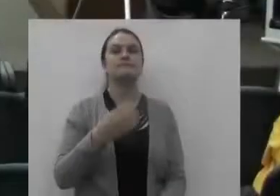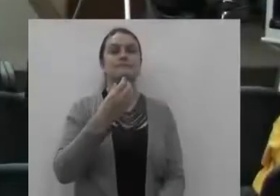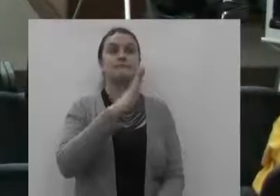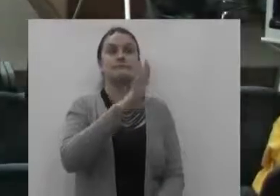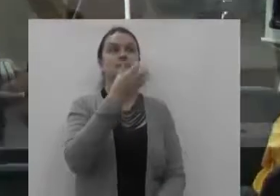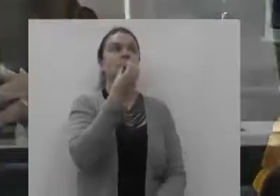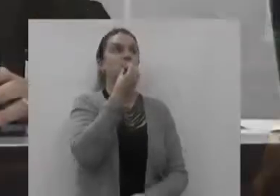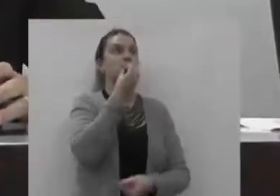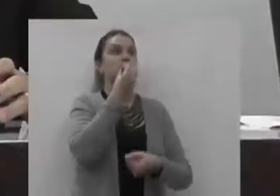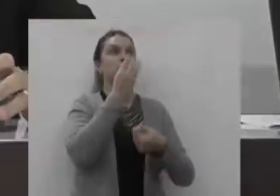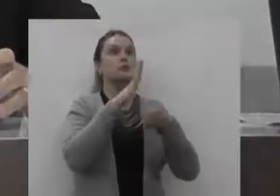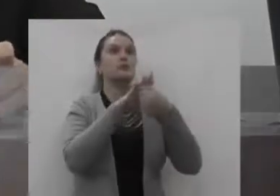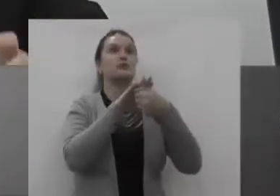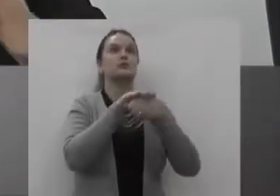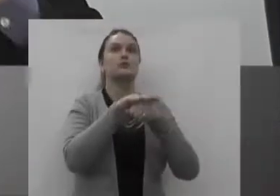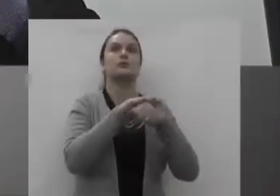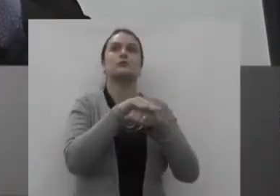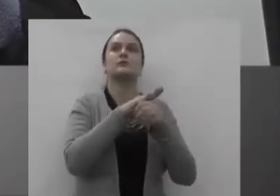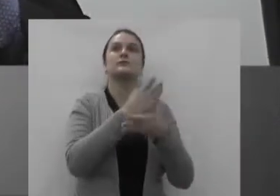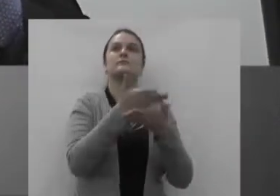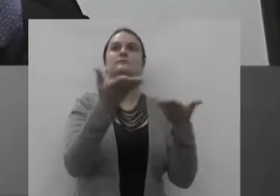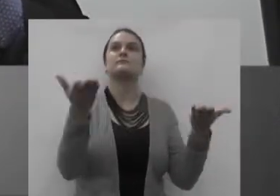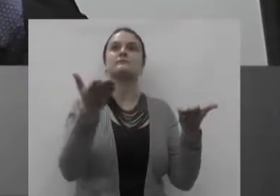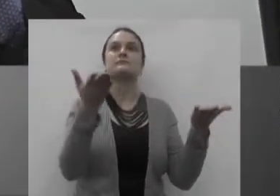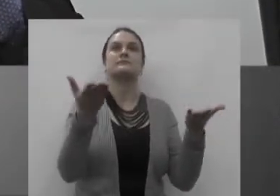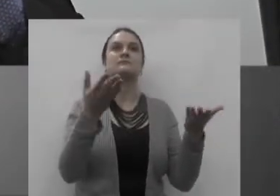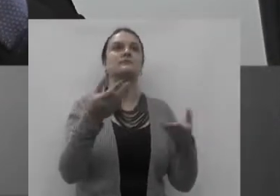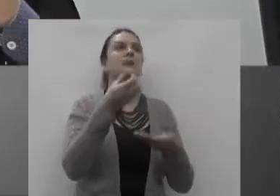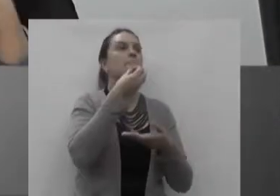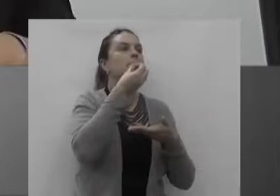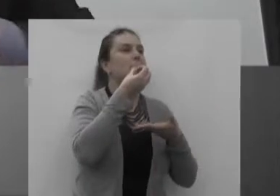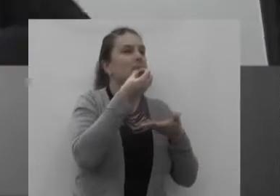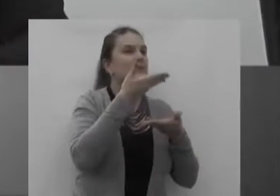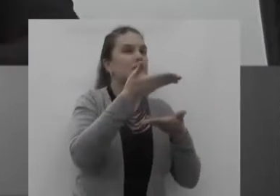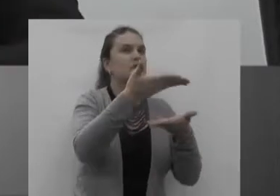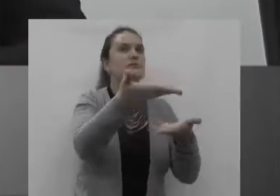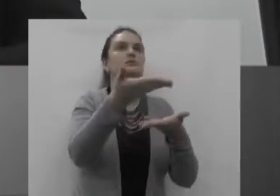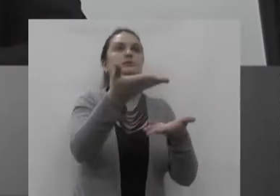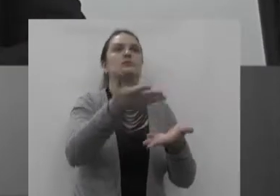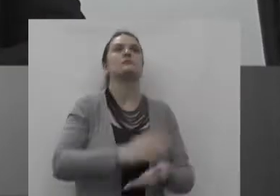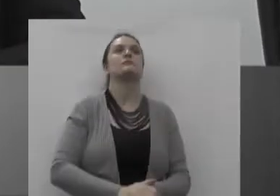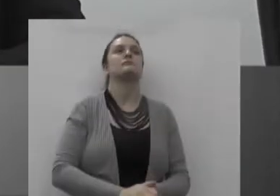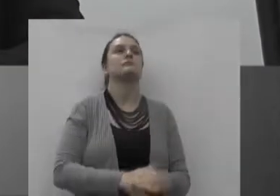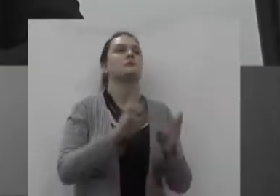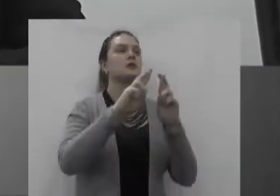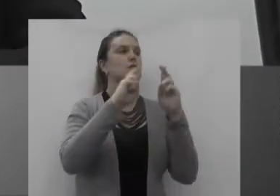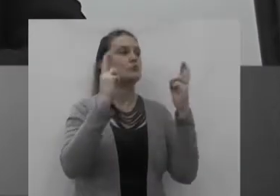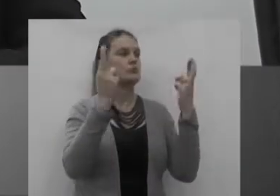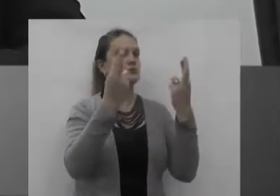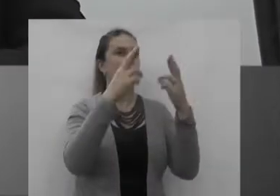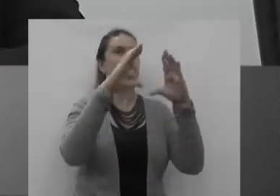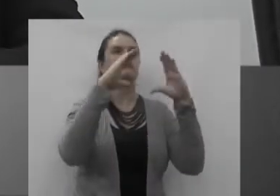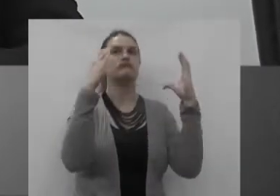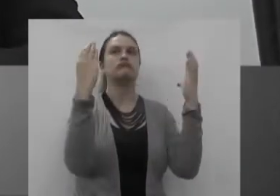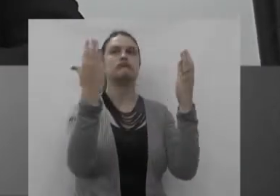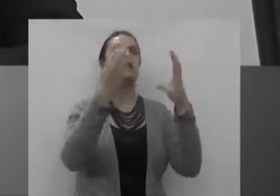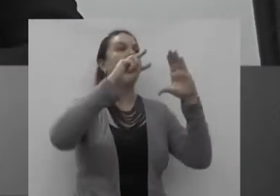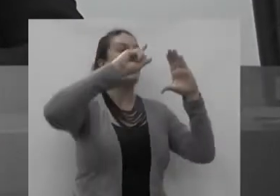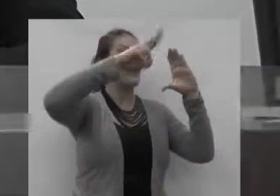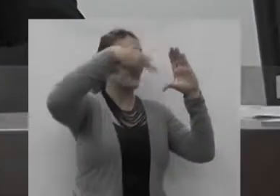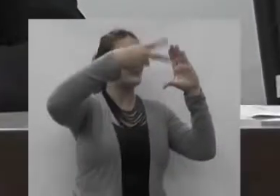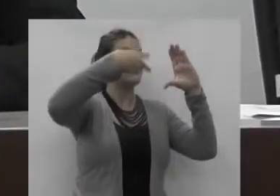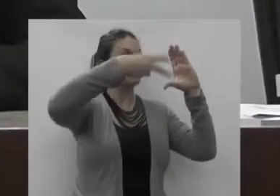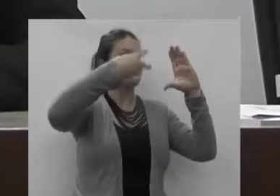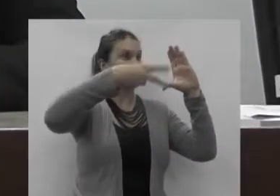Boa noite a todos, boa noite a todas. Sejam todos muito bem-vindos. Reunião ordinária da Câmara Municipal de União